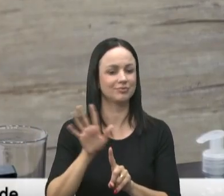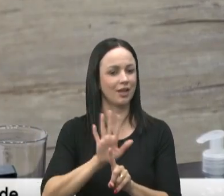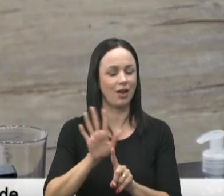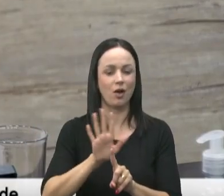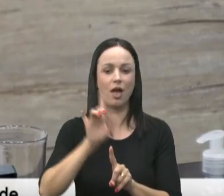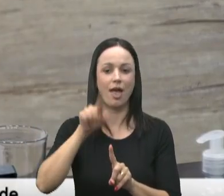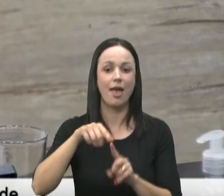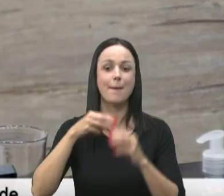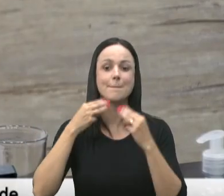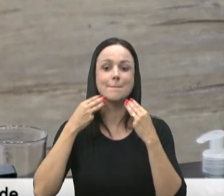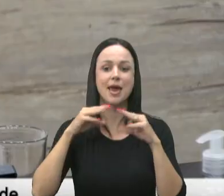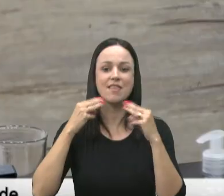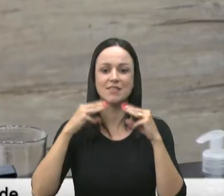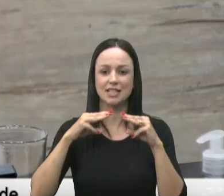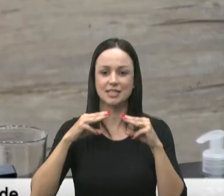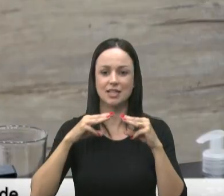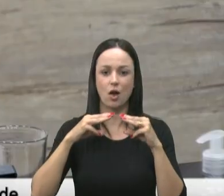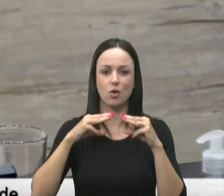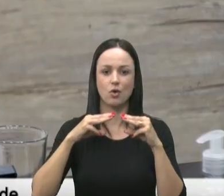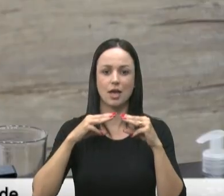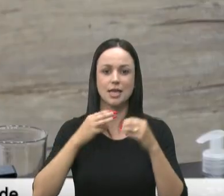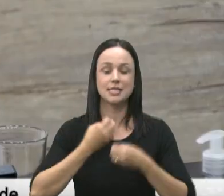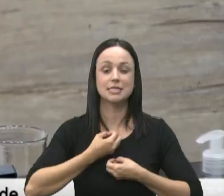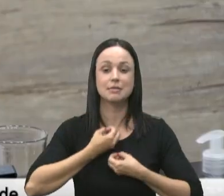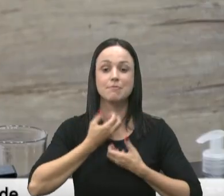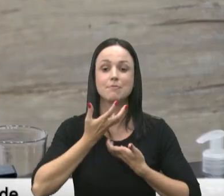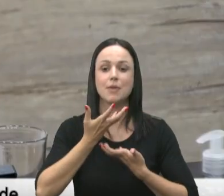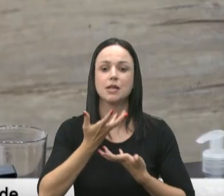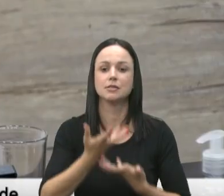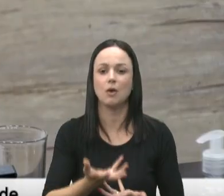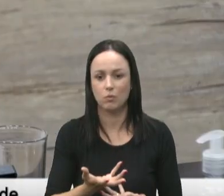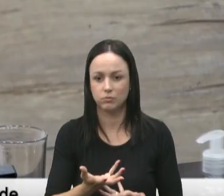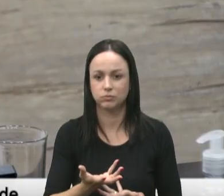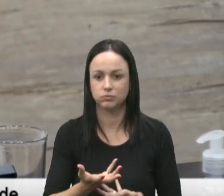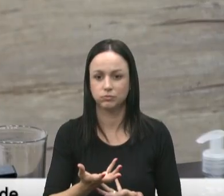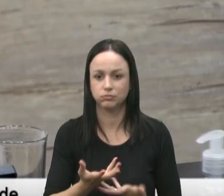é expressão, não é pressão, é expressão.